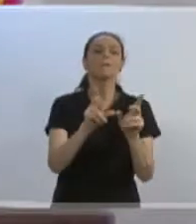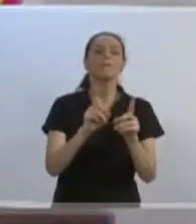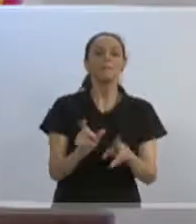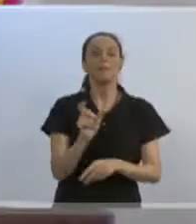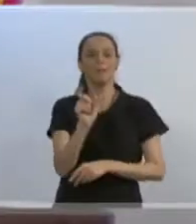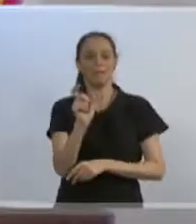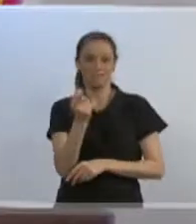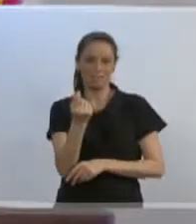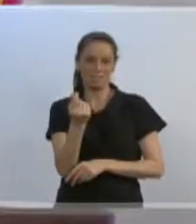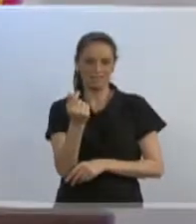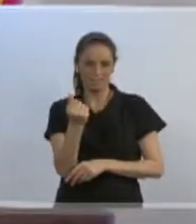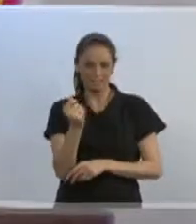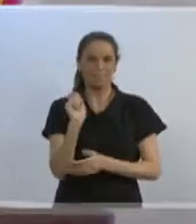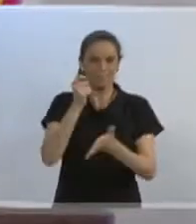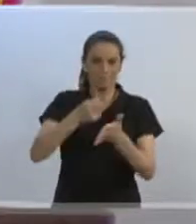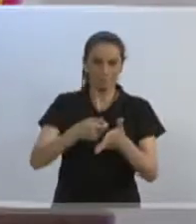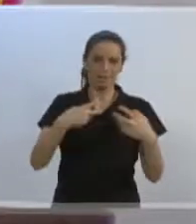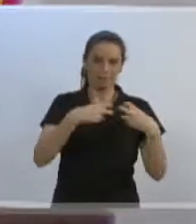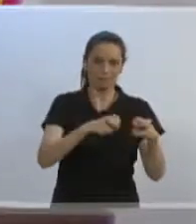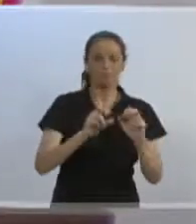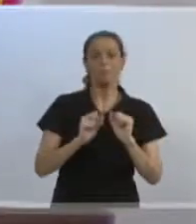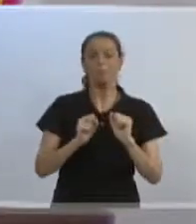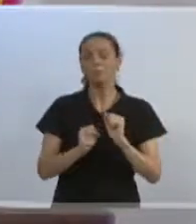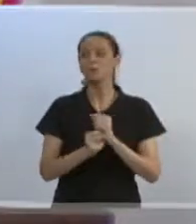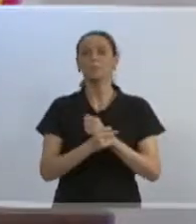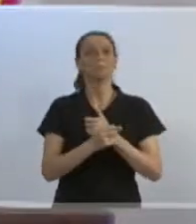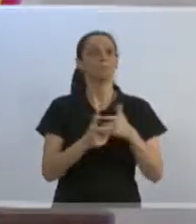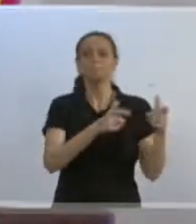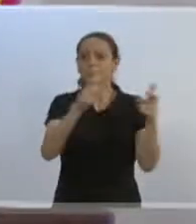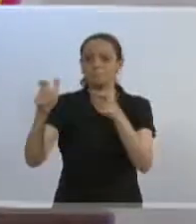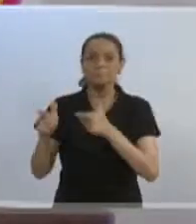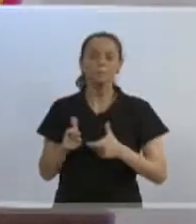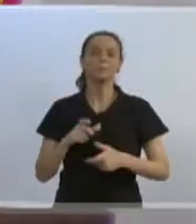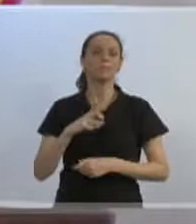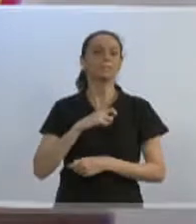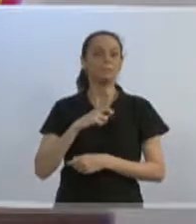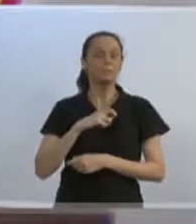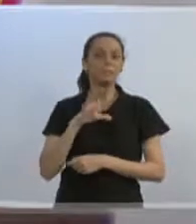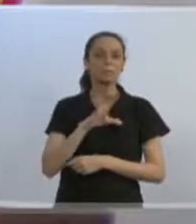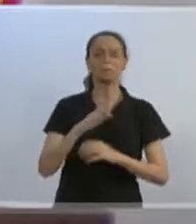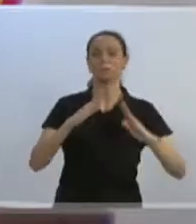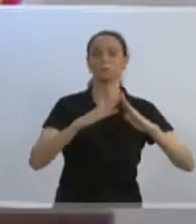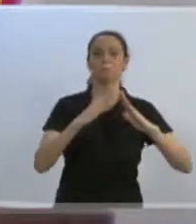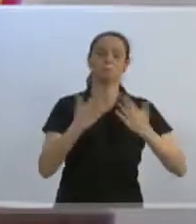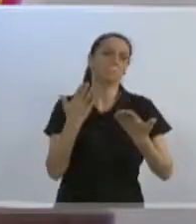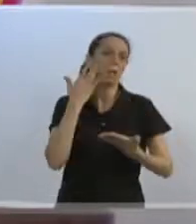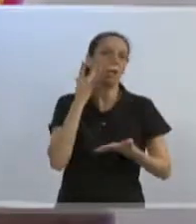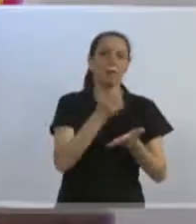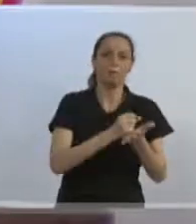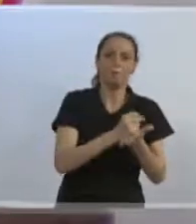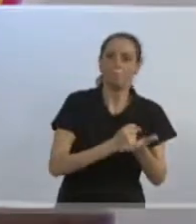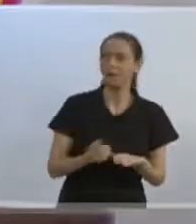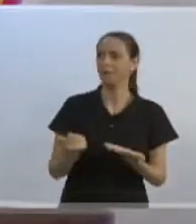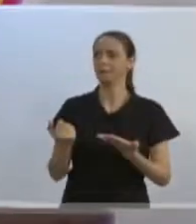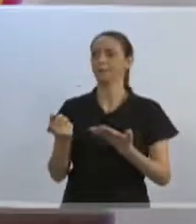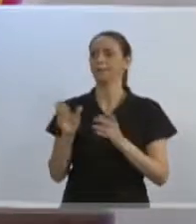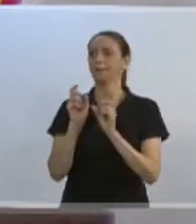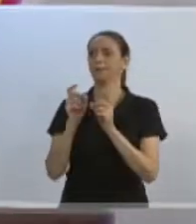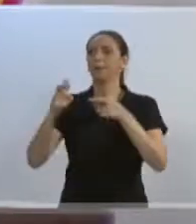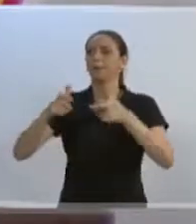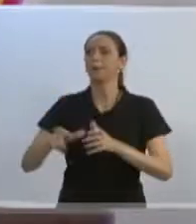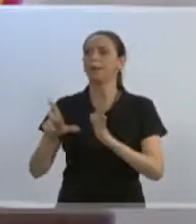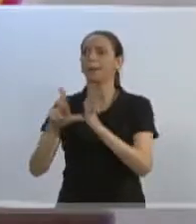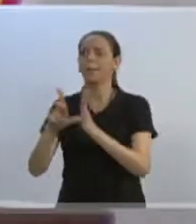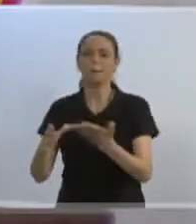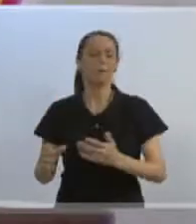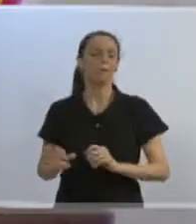único e oferecido em diversos pontos comerciais da cidade. Então, se a gente tiver essa lógica em farmácias, bancas de revistas, supermercados e outros comércios, isso